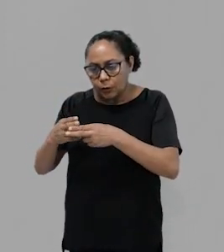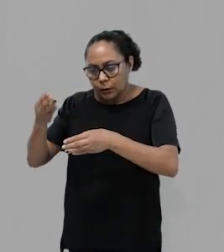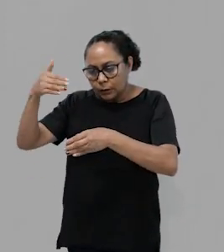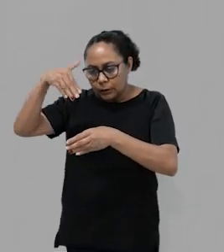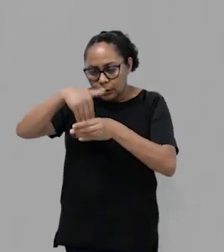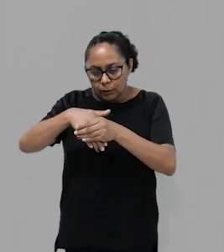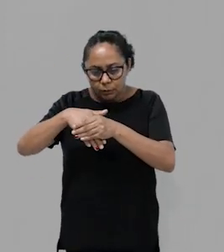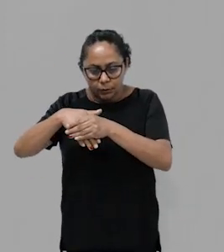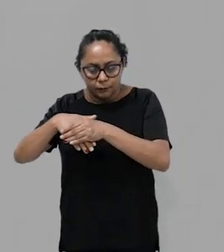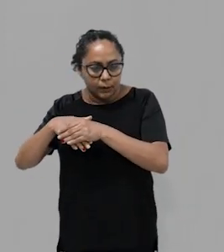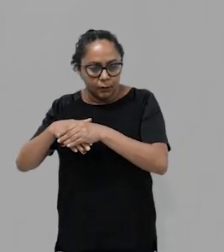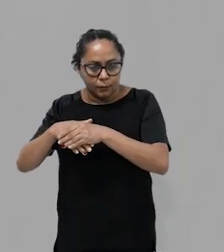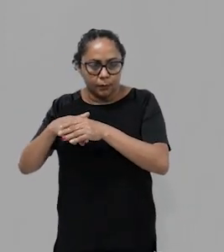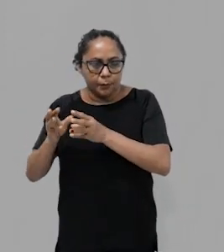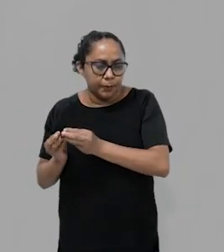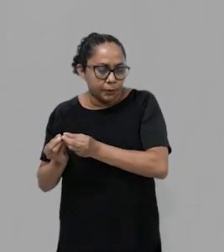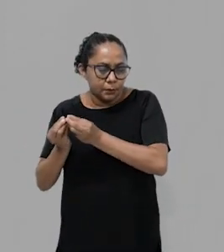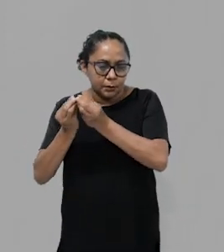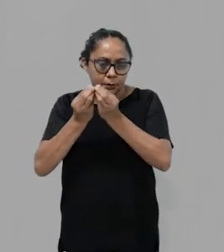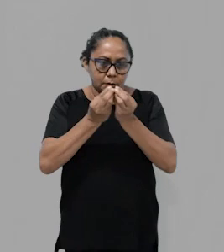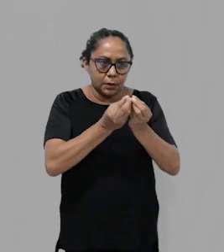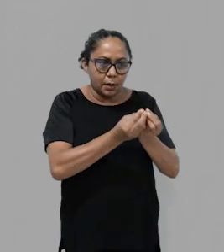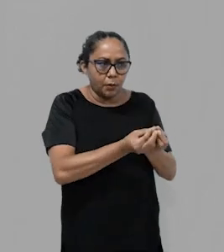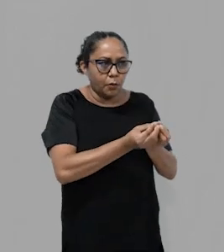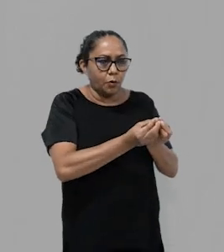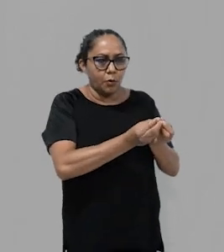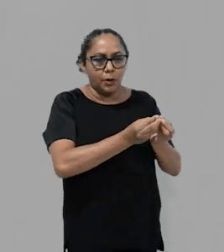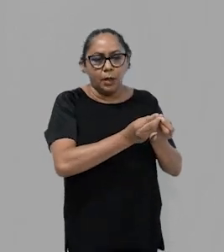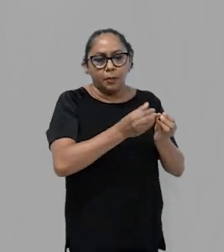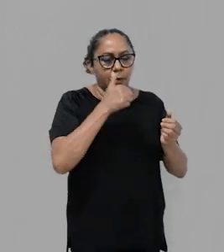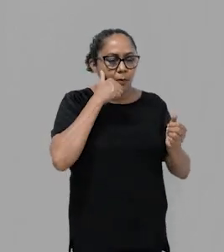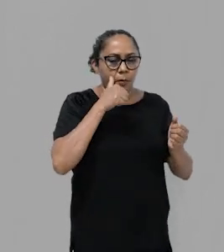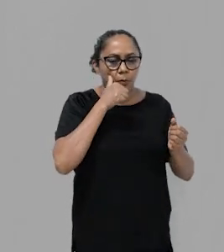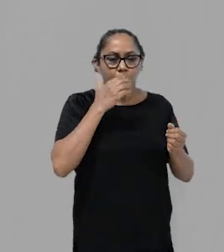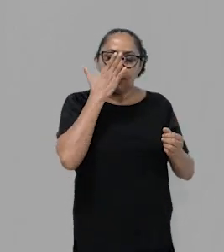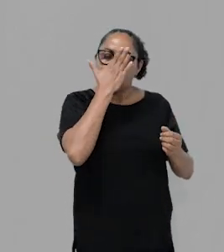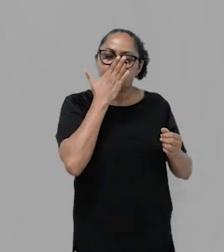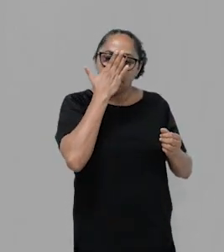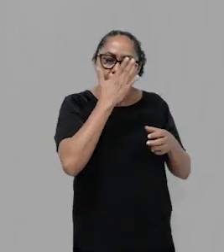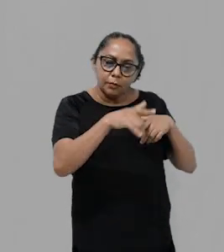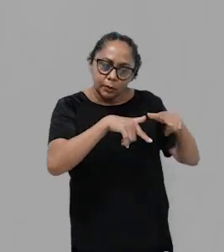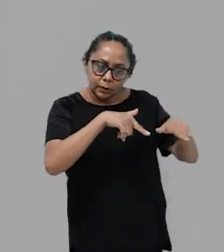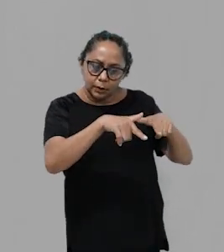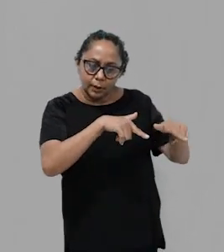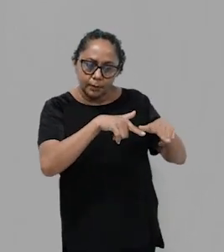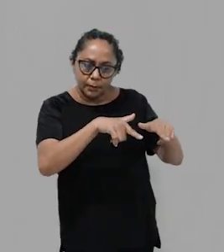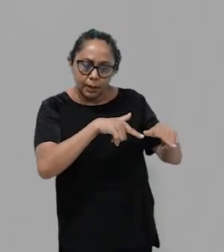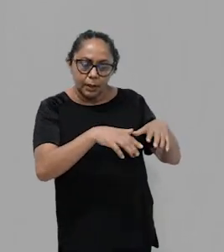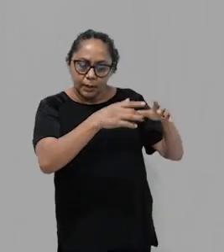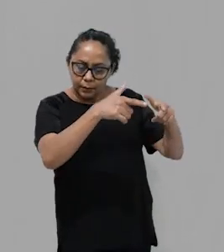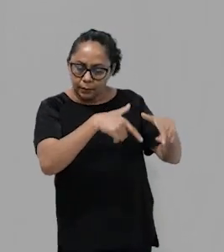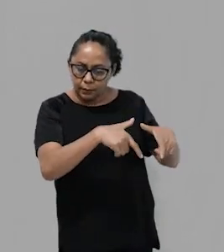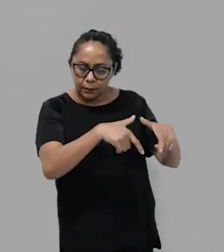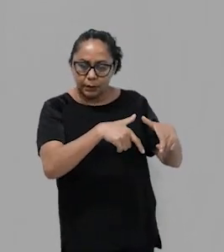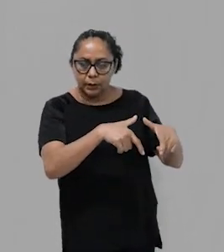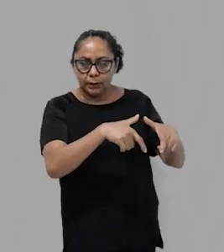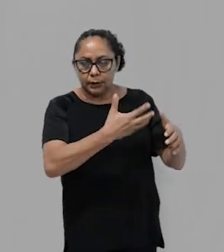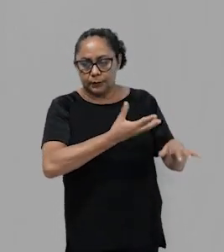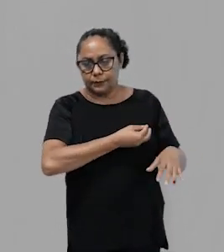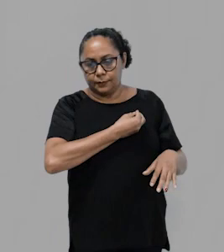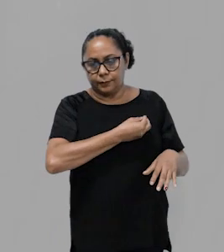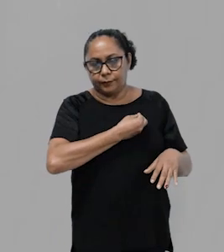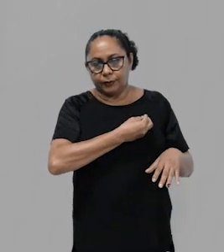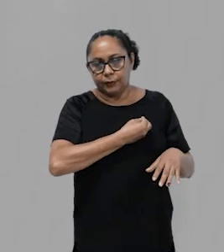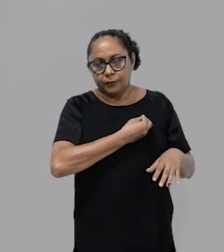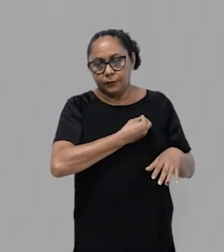presente para uma prostituta, uma menina que trabalhava no hotel onde ele estava alojado, na